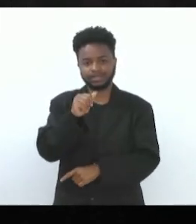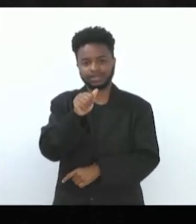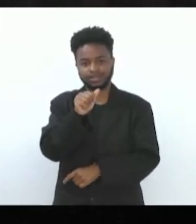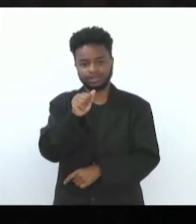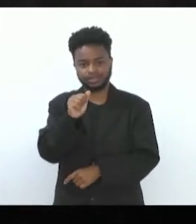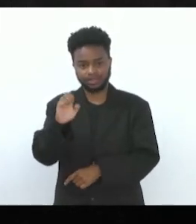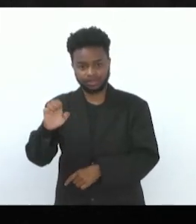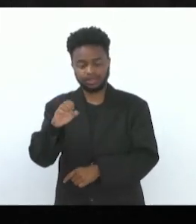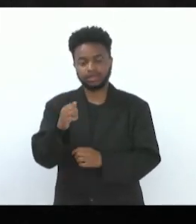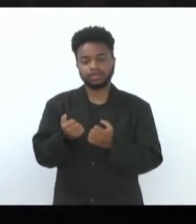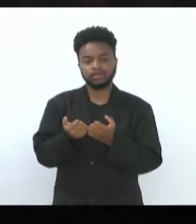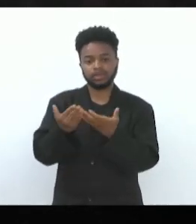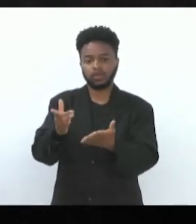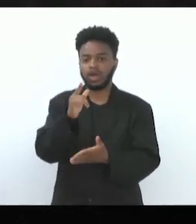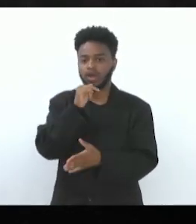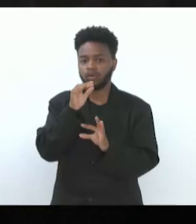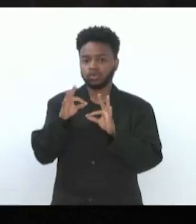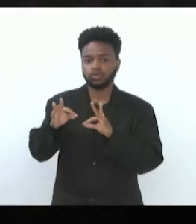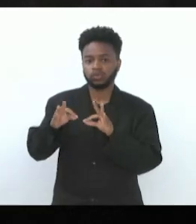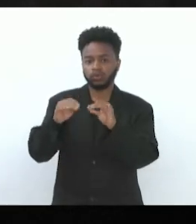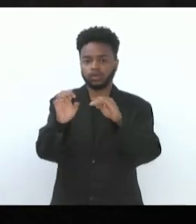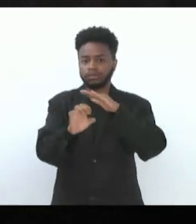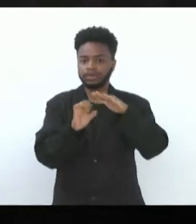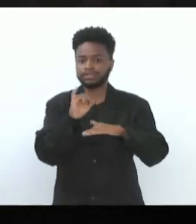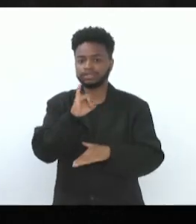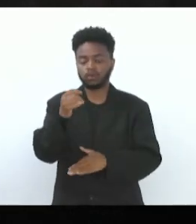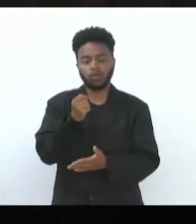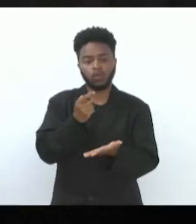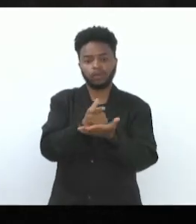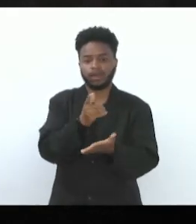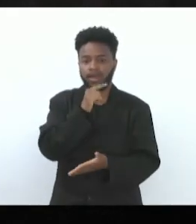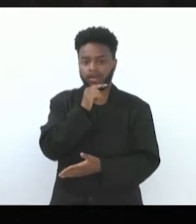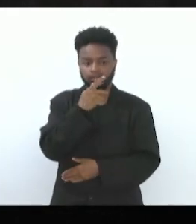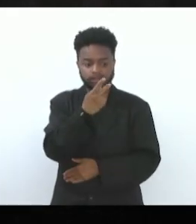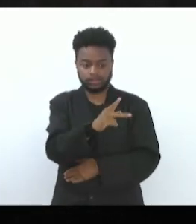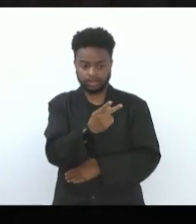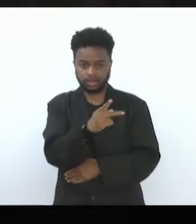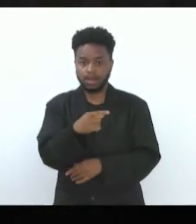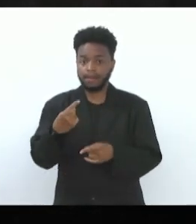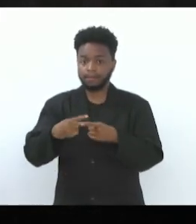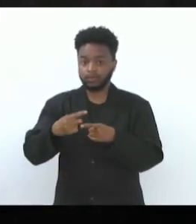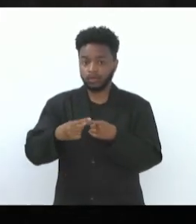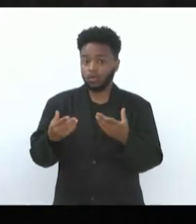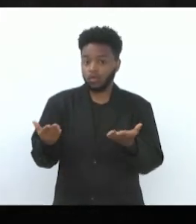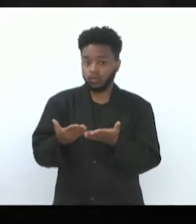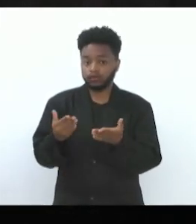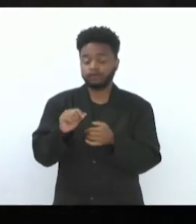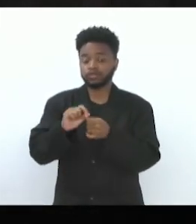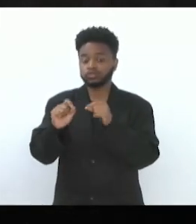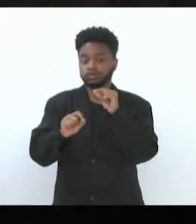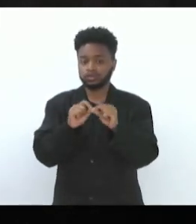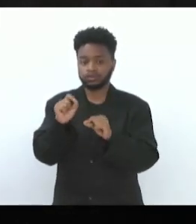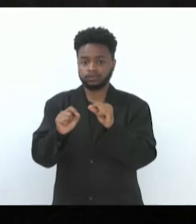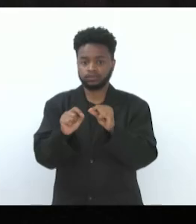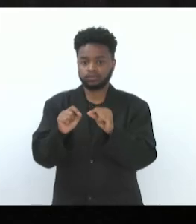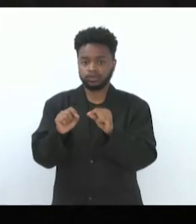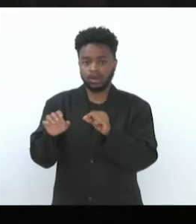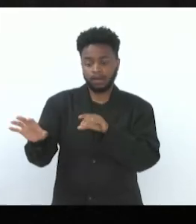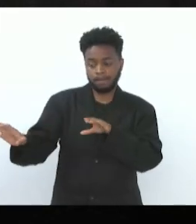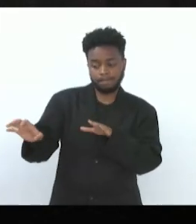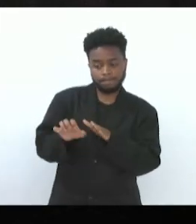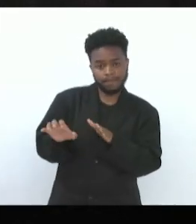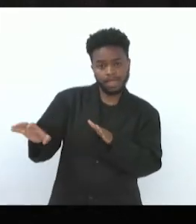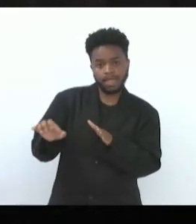para todas as empresas que compram água da SEDAI, né? Porque a SEDAI hoje ela se limita apenas em captar a